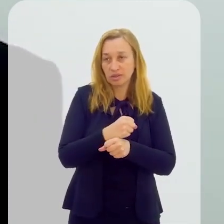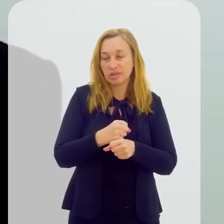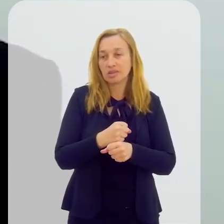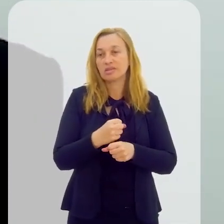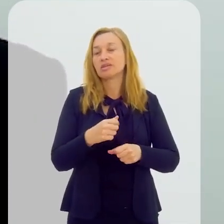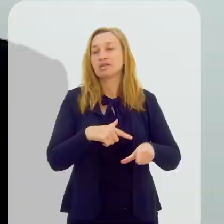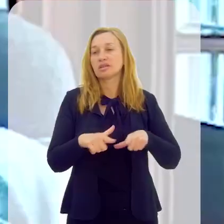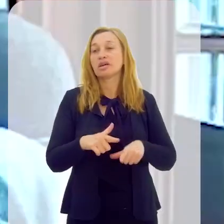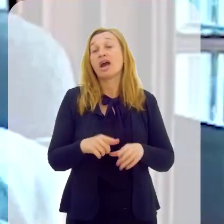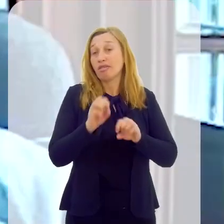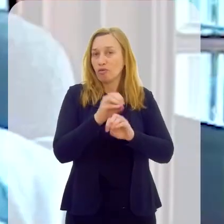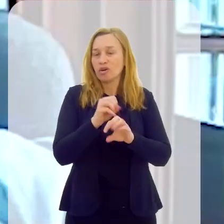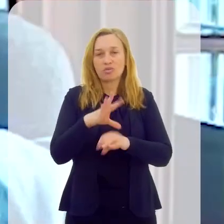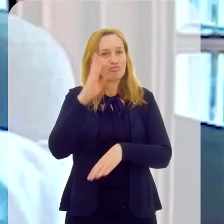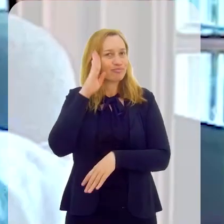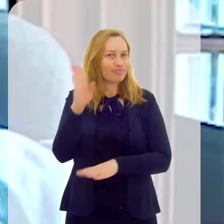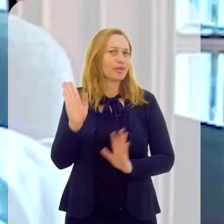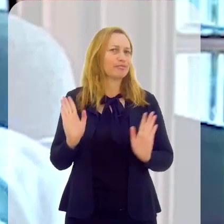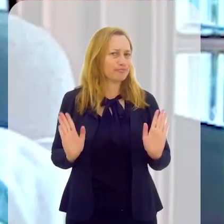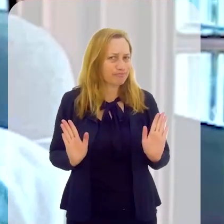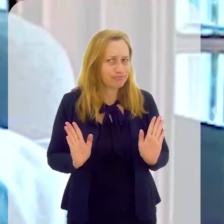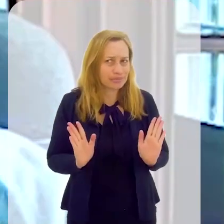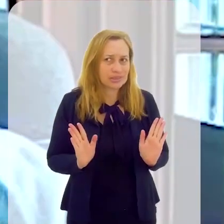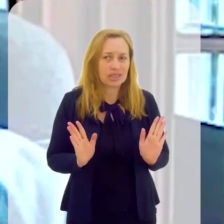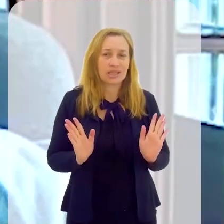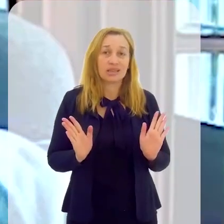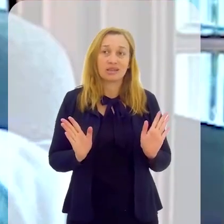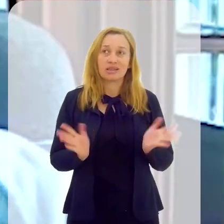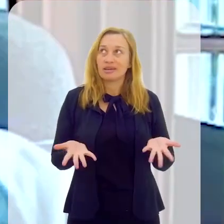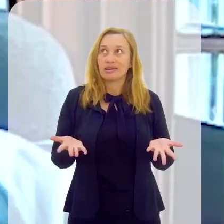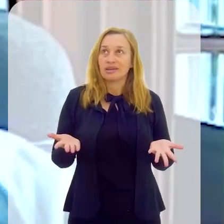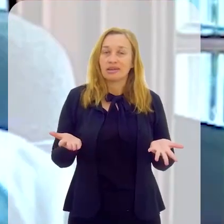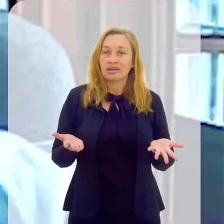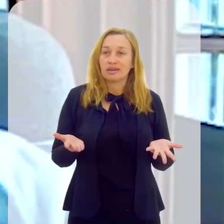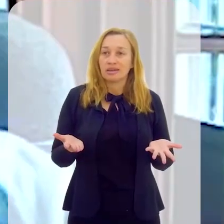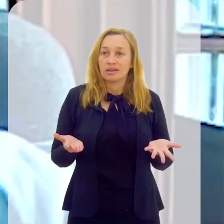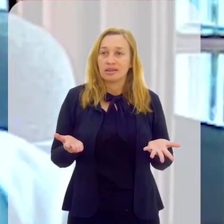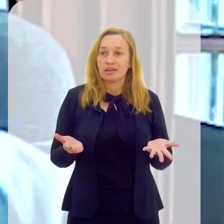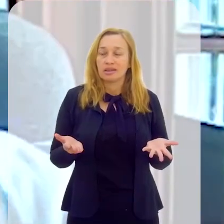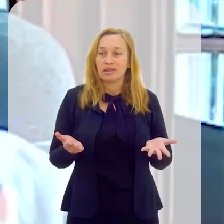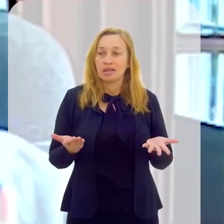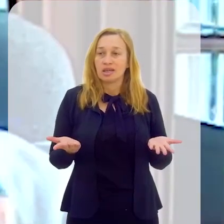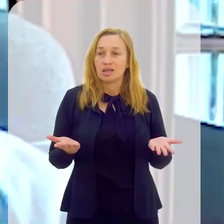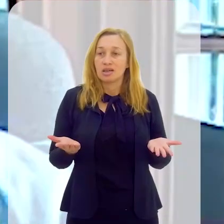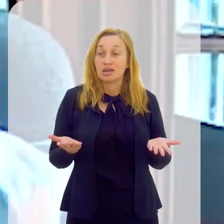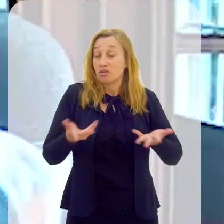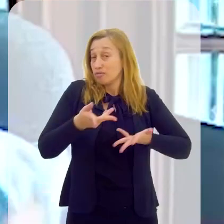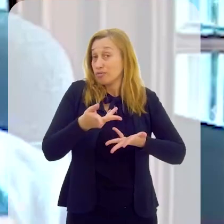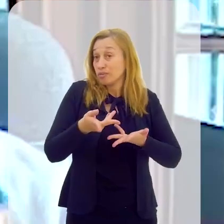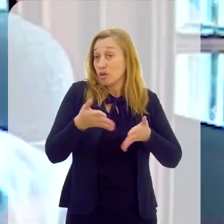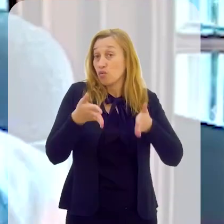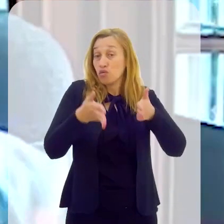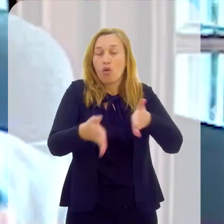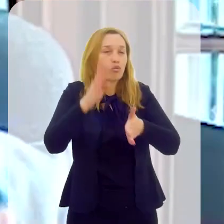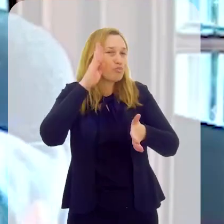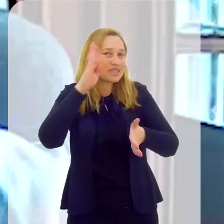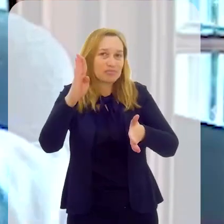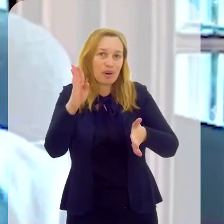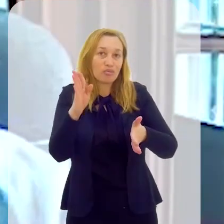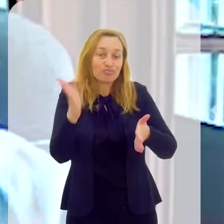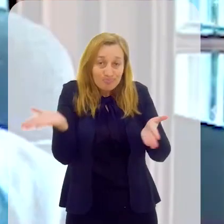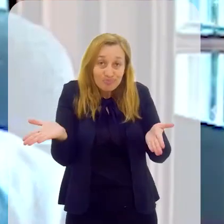4 anos? Bom, claro que a educação é fundamental, né? Isso aí se tornou quase que um lugar comum de se falar em